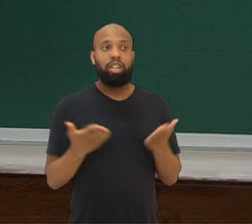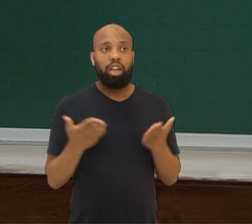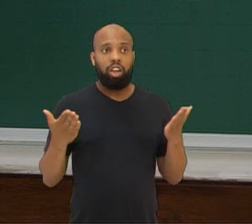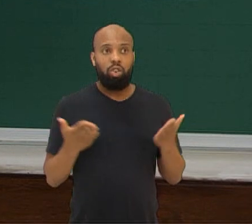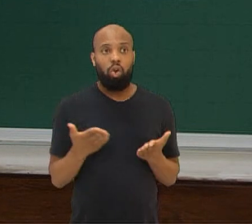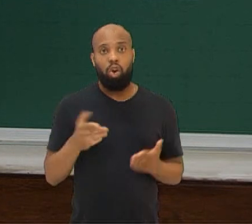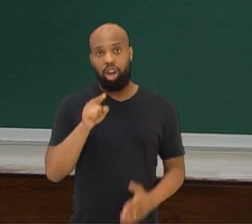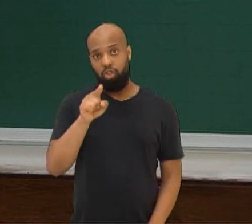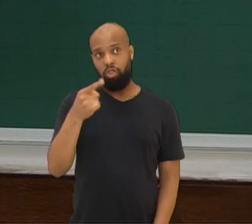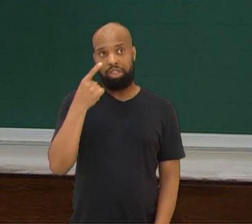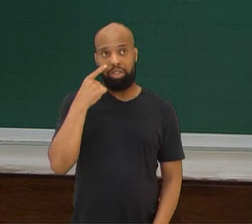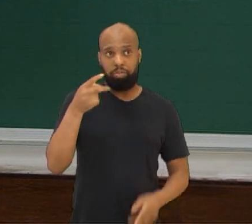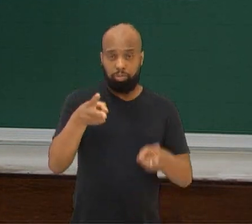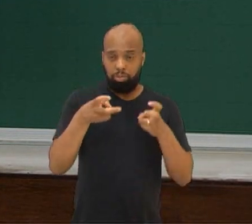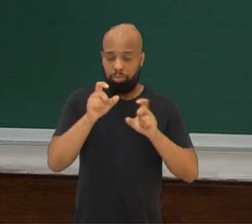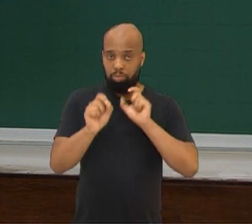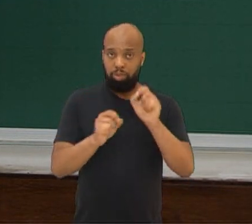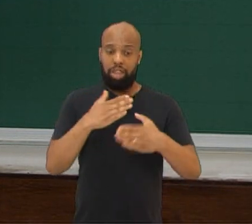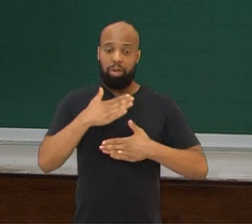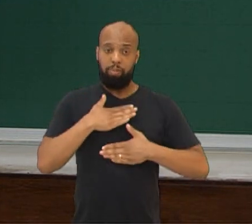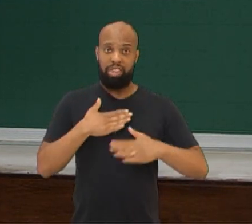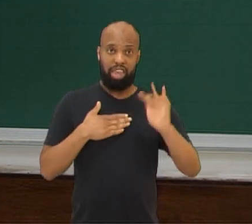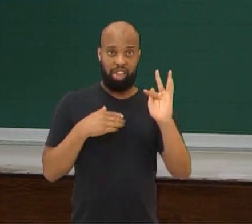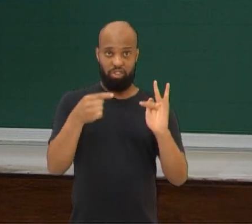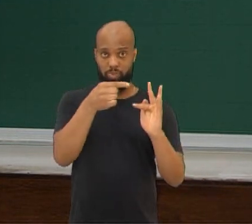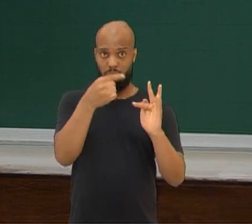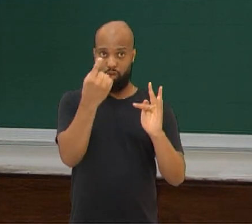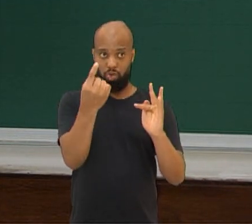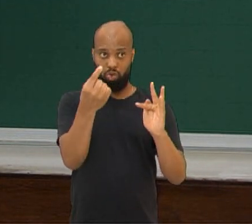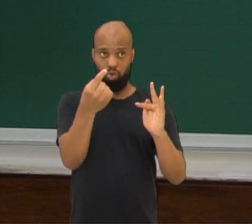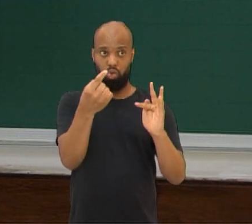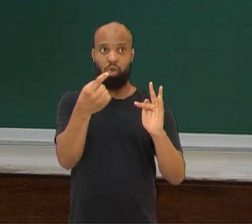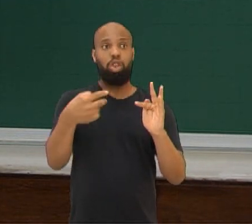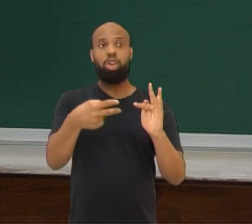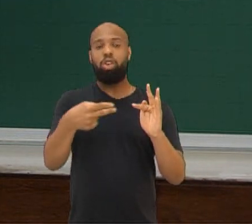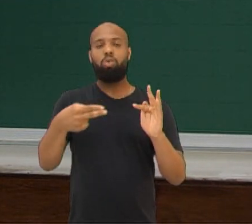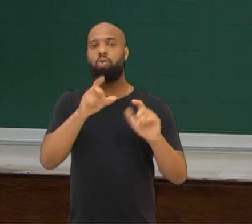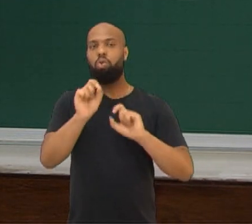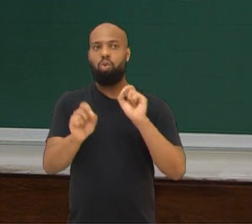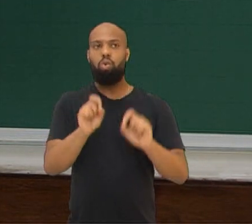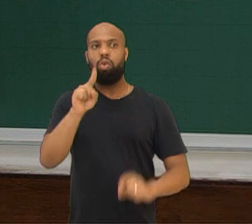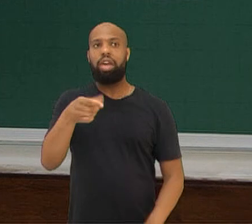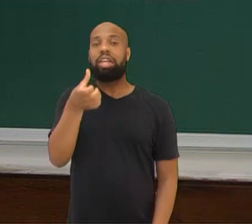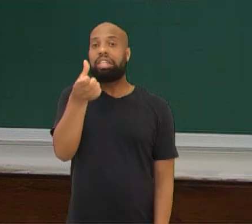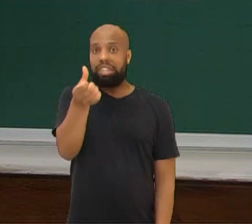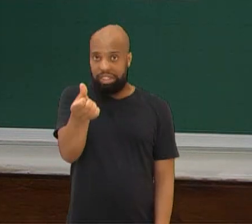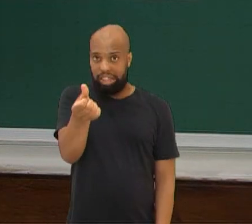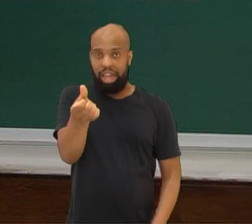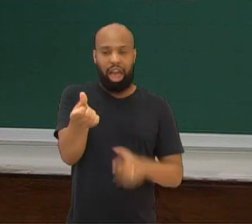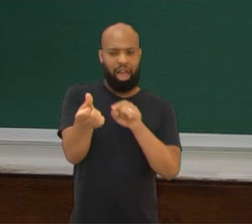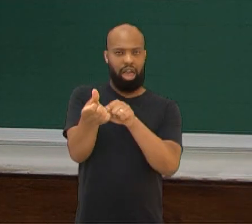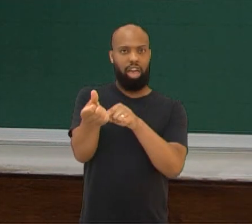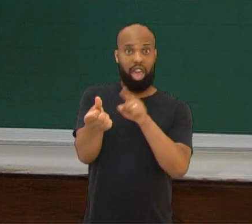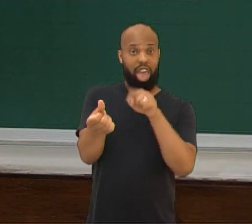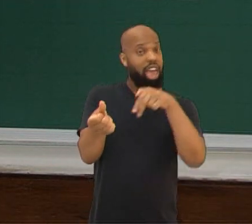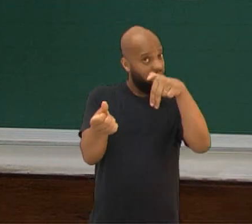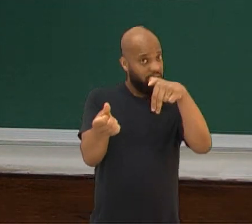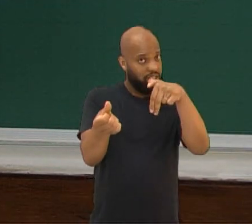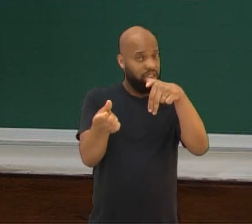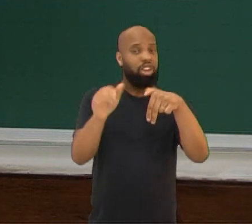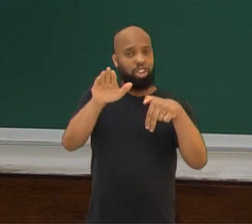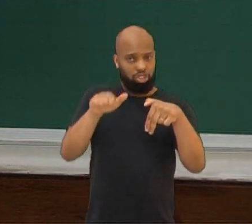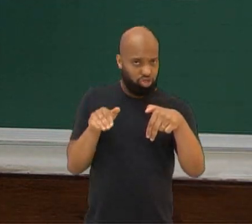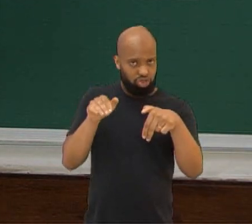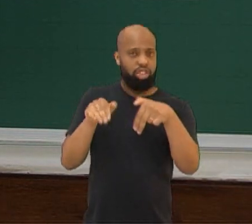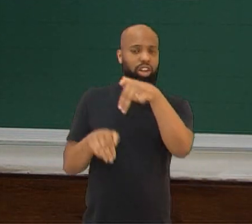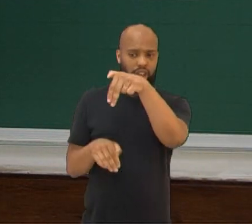segue, a minha função inversa ficou assim, f de menos 1 igual a, vou pegar o n que estava aqui, substituir